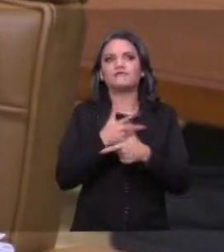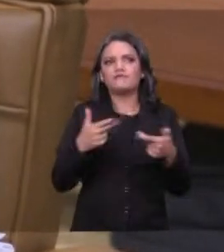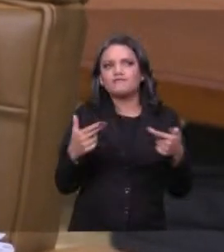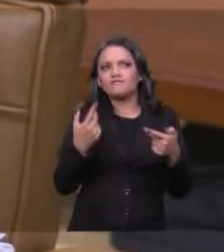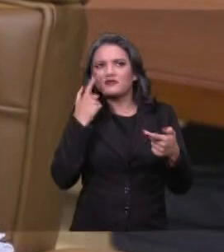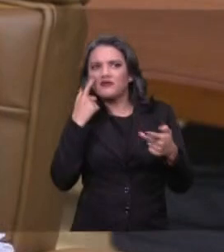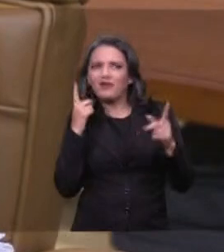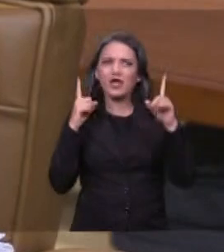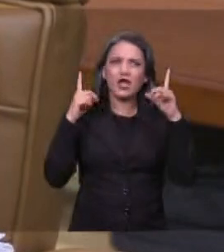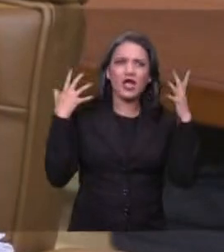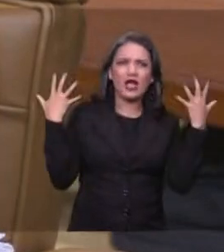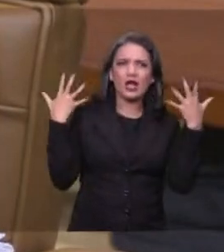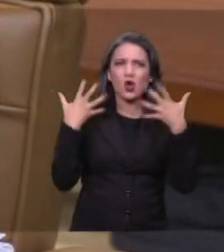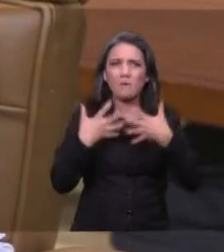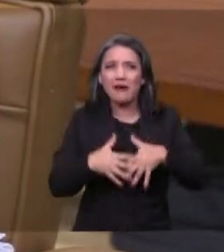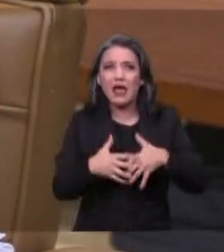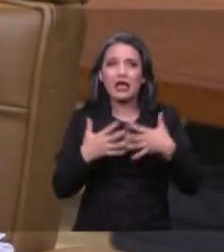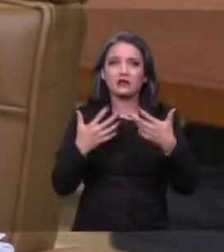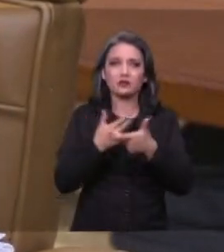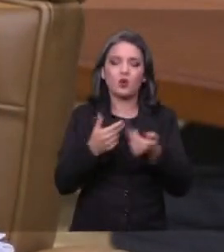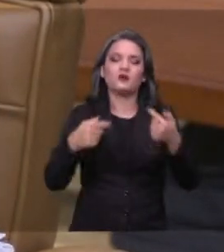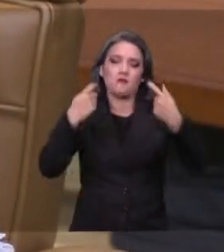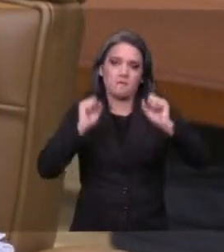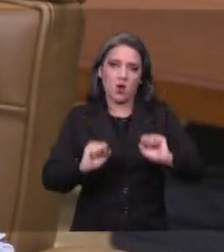da investigação. Acompanho o eminente.